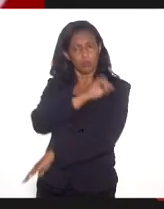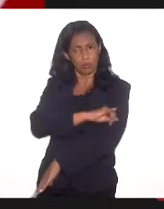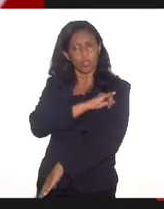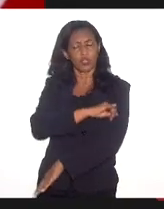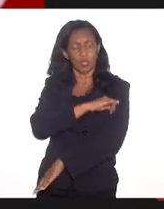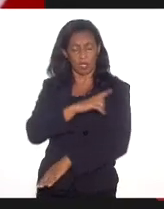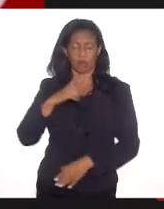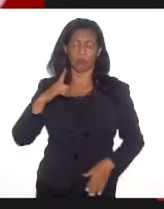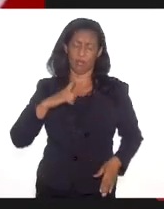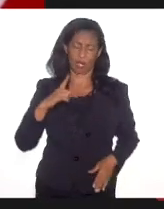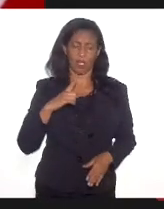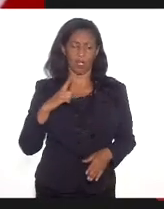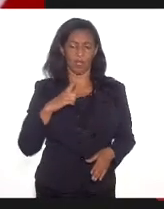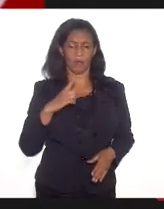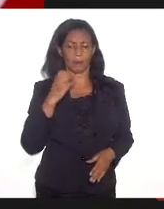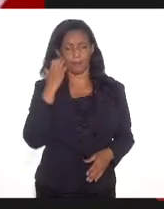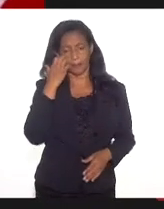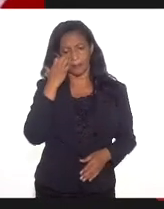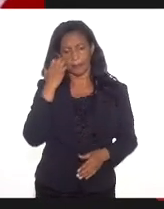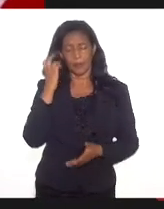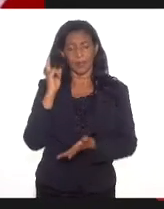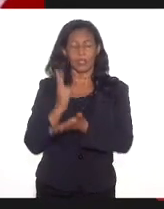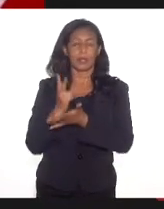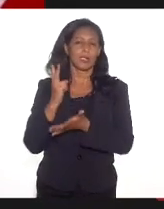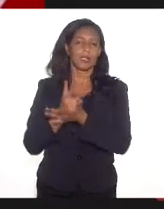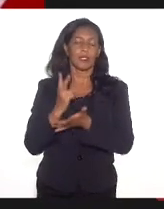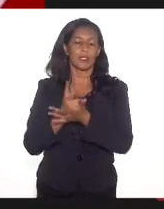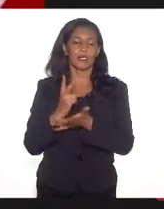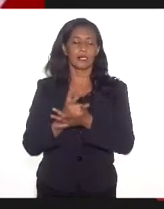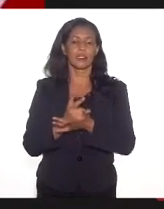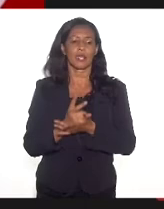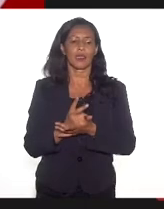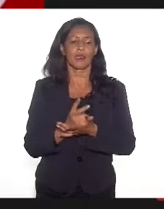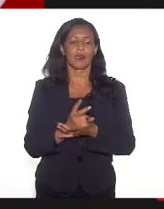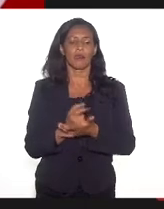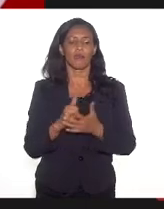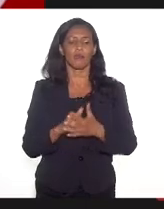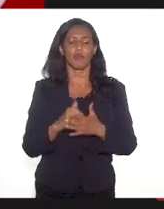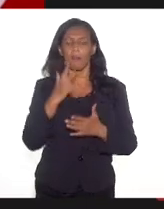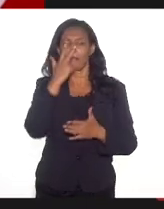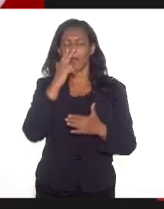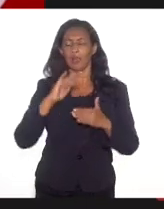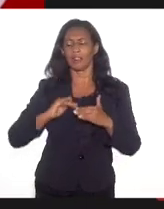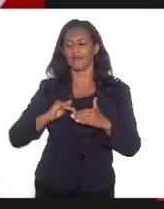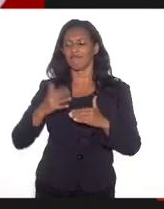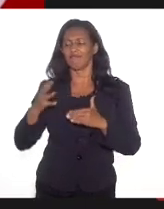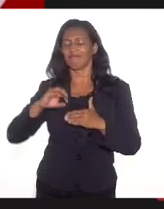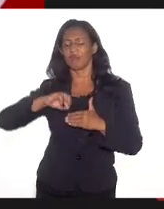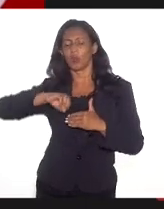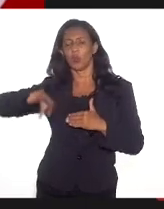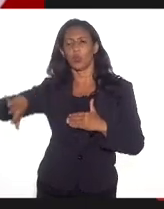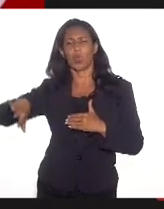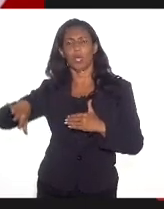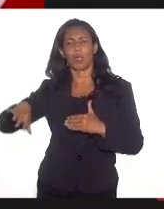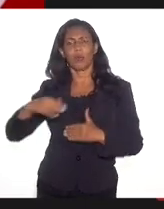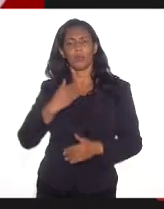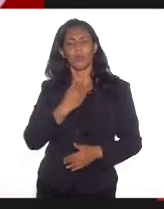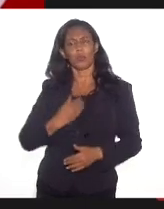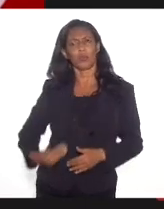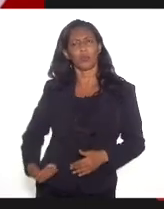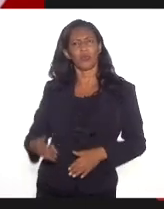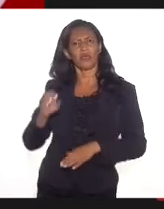agricultura e que isso sempre foi deixado de lado pela pelo poder público